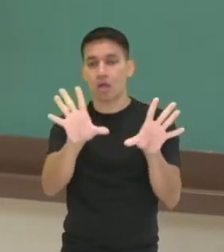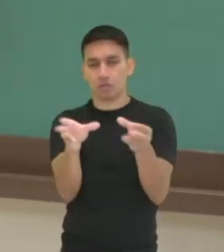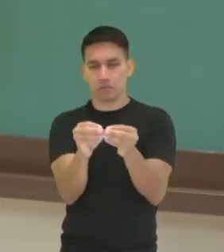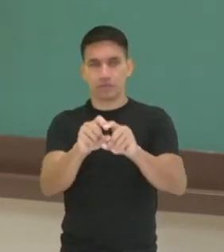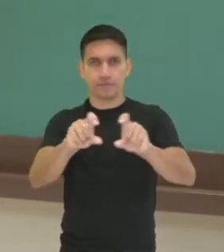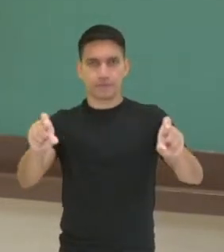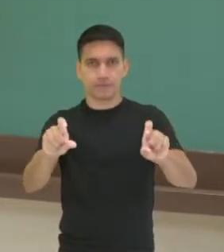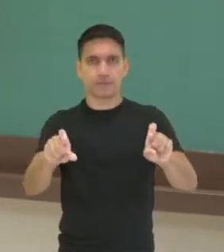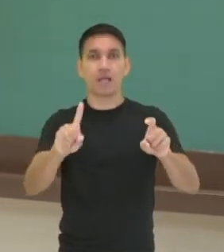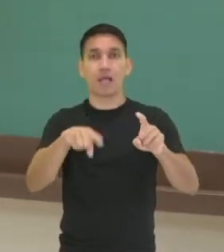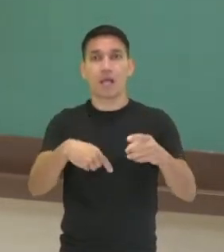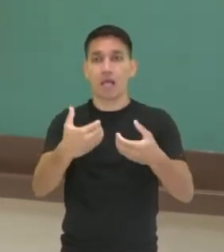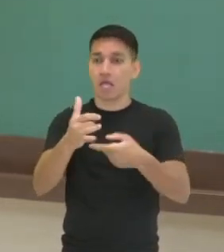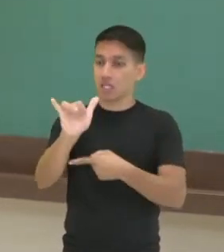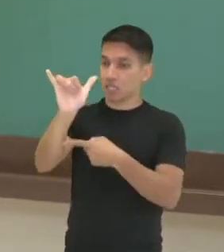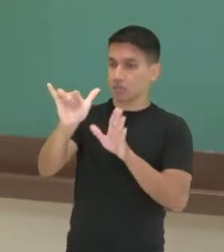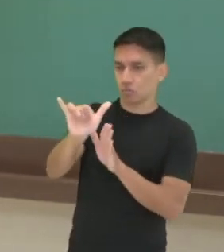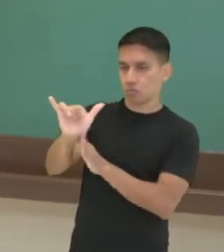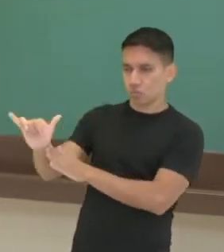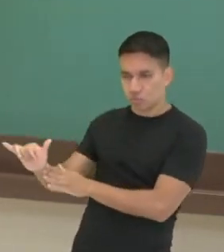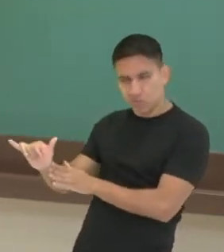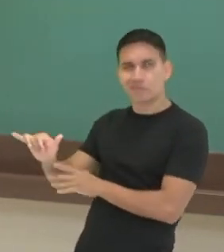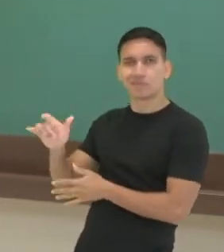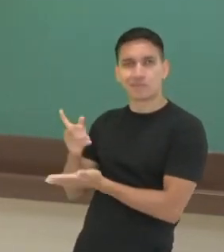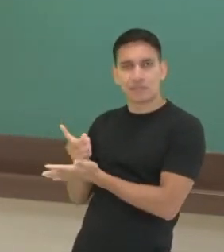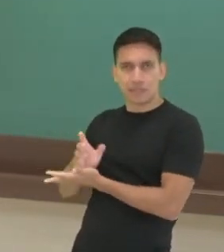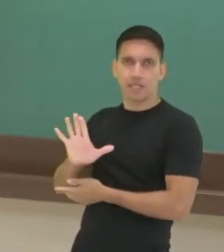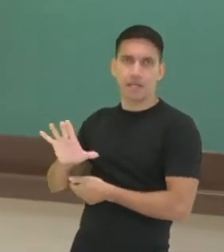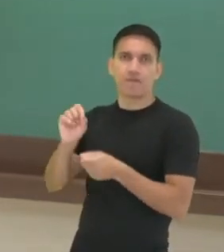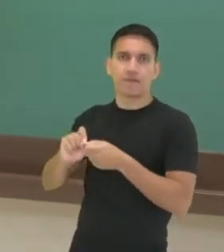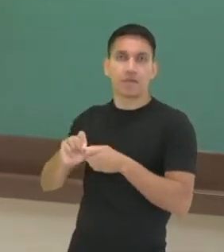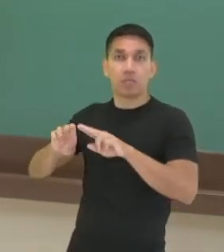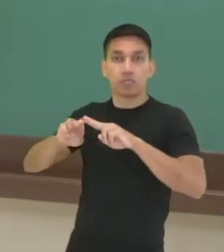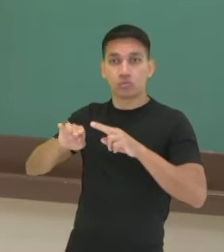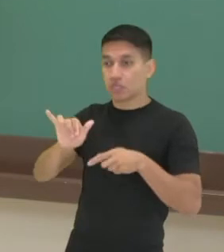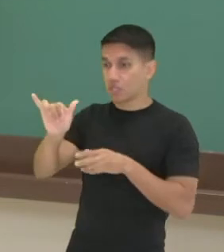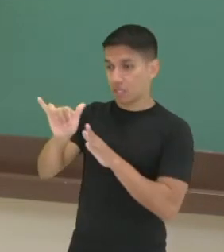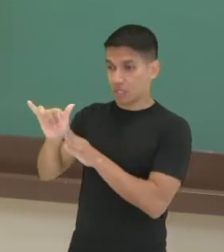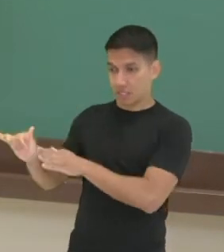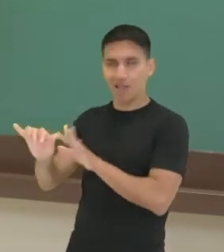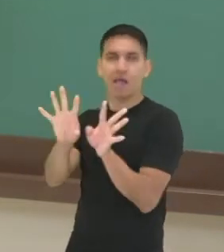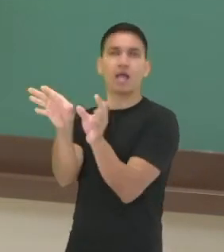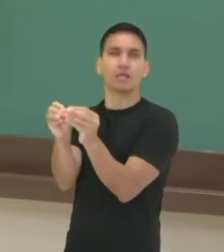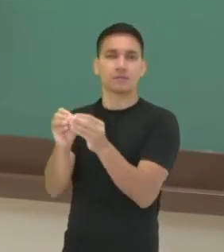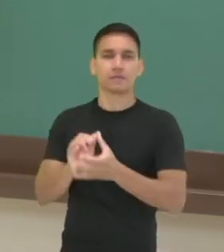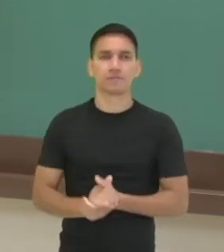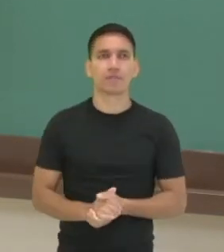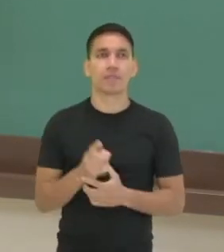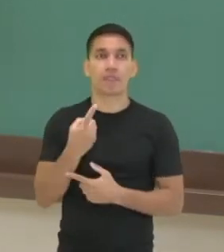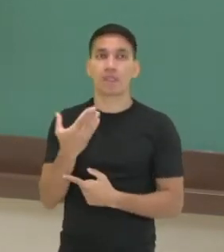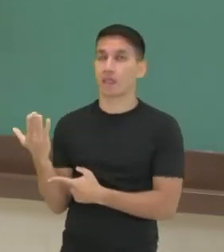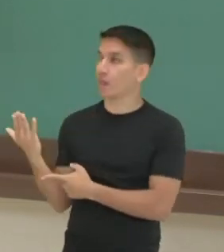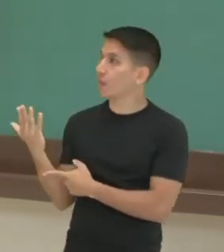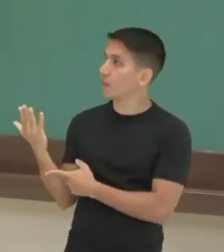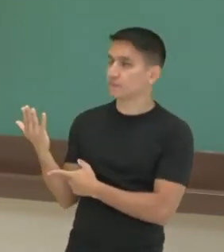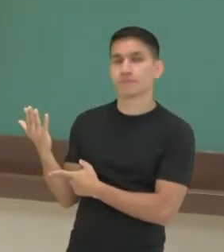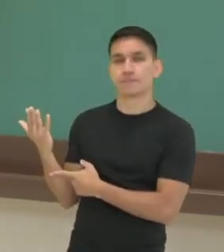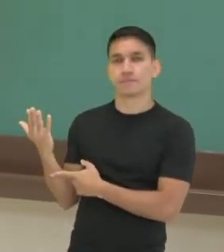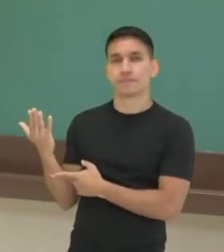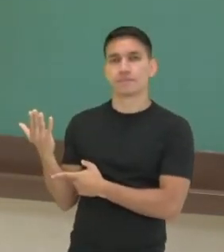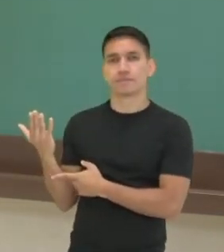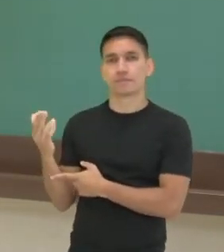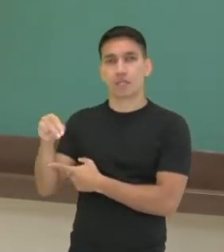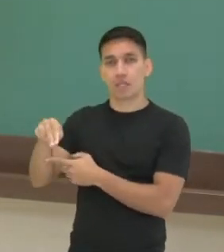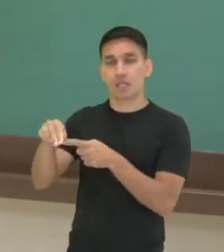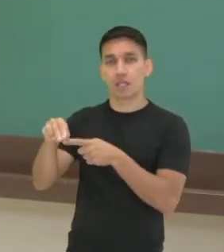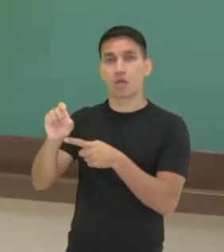quando a gente isola o y. Sempre que tiver isolado o y, a gente chama de equação reduzida. Esse valor aqui é o coeficiente angular e o outro,